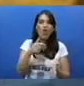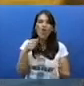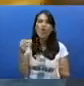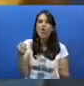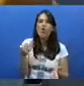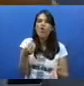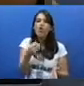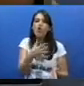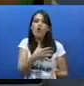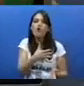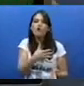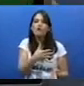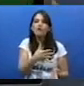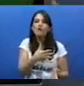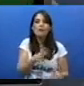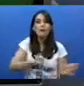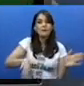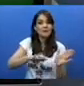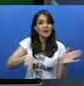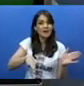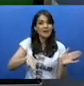ir à praia. Comprei um